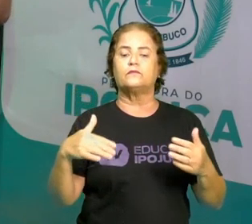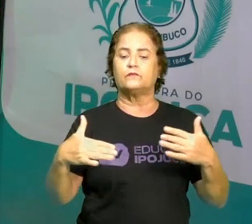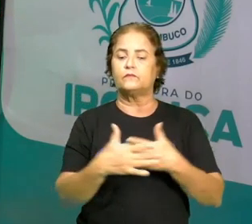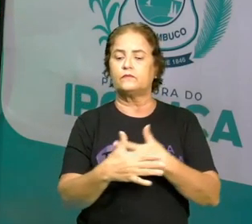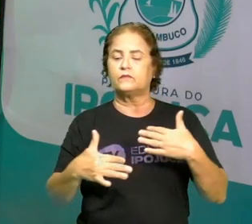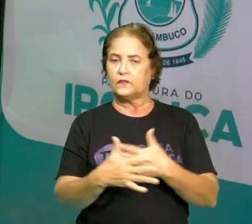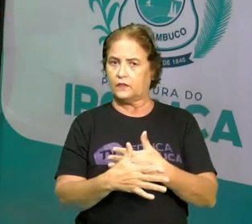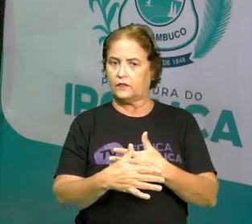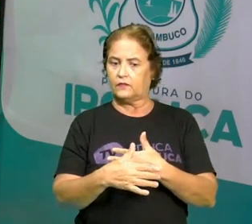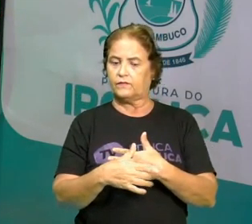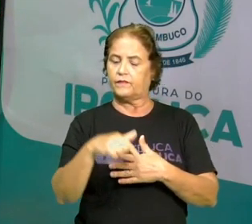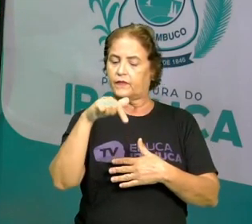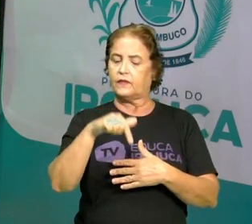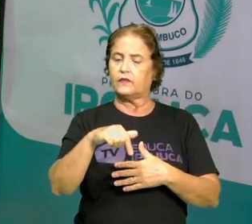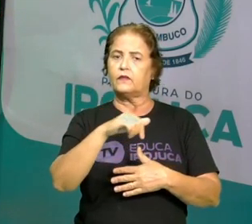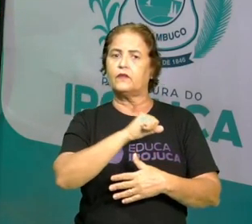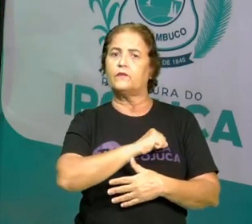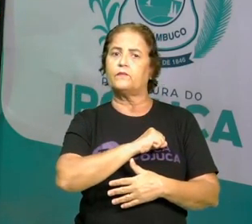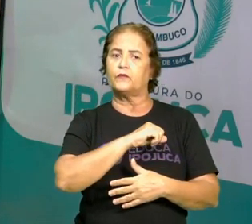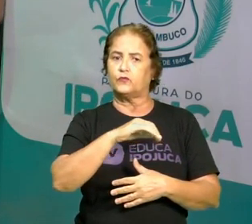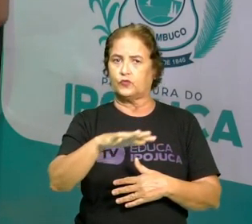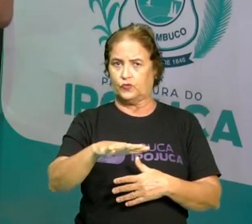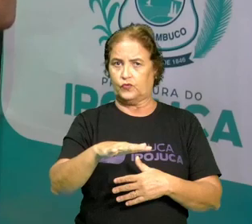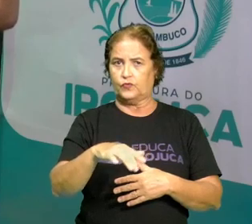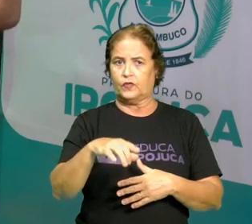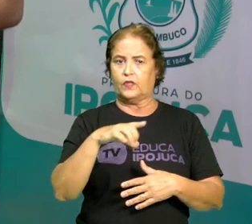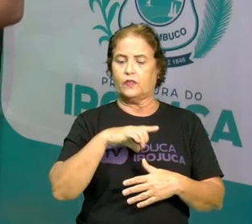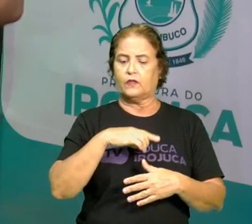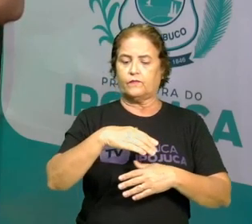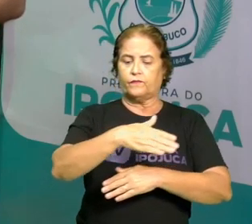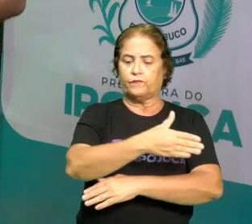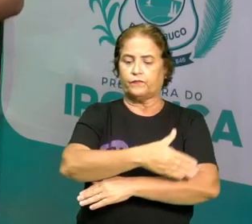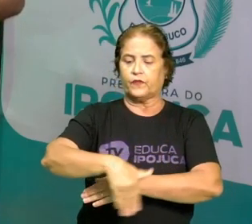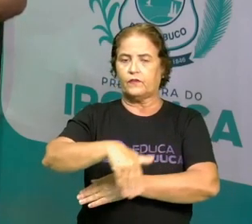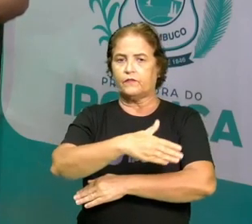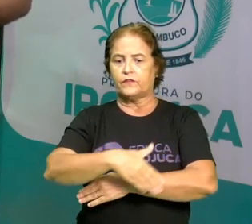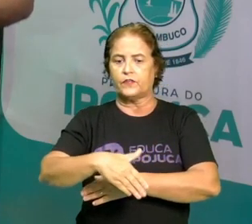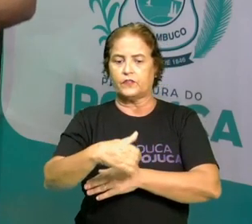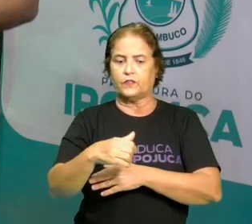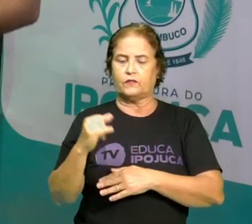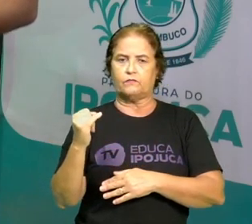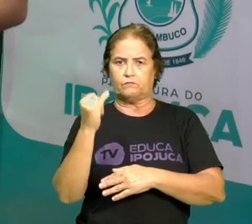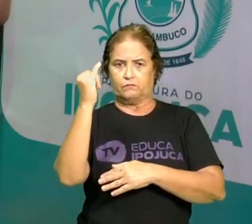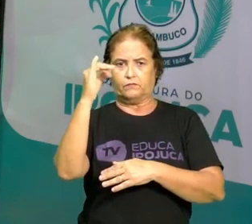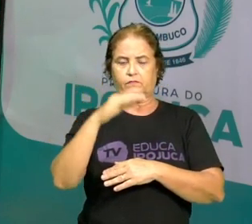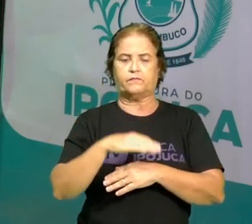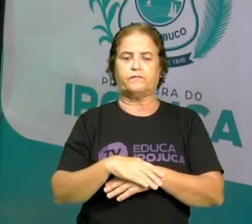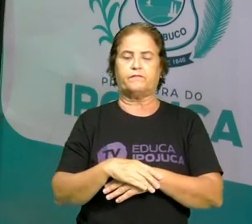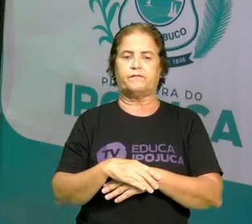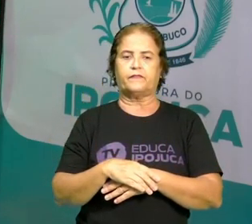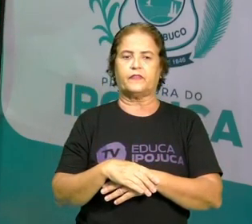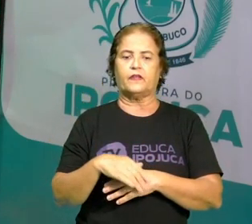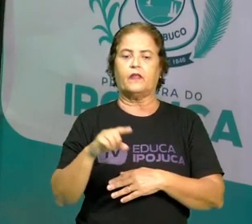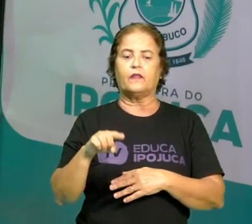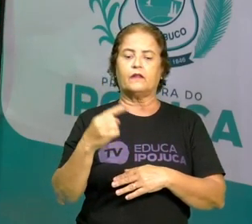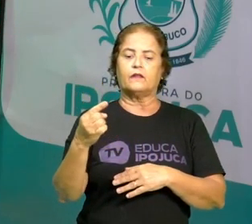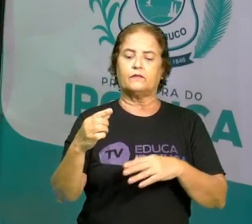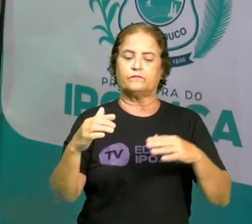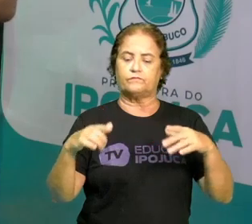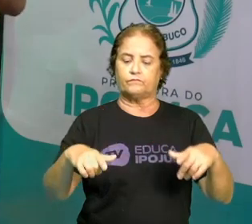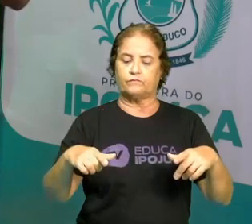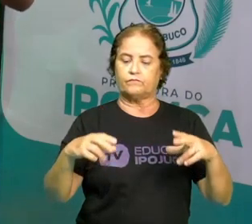nossa cidade de Pojuca, pessoal. E aqui está a nossa avenida central, né? A zona urbana,